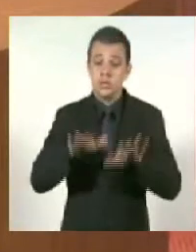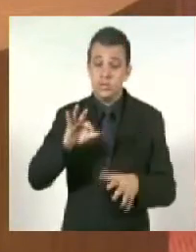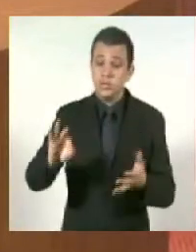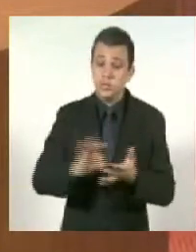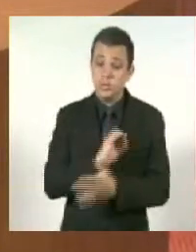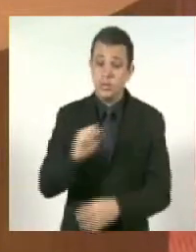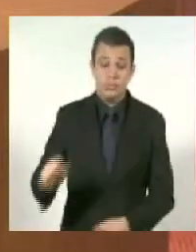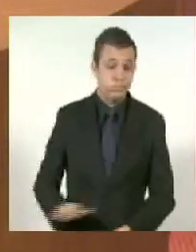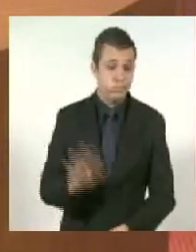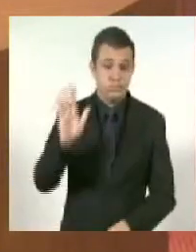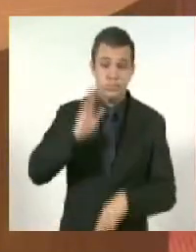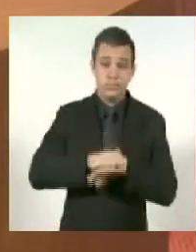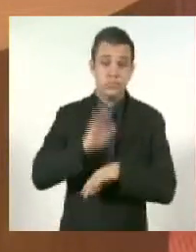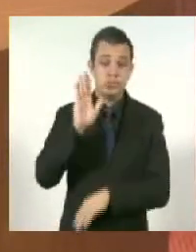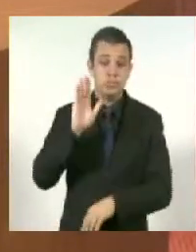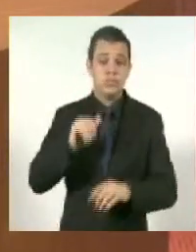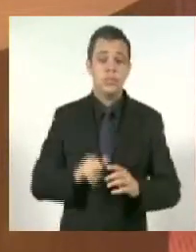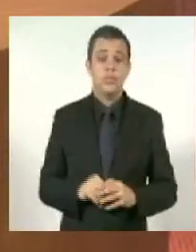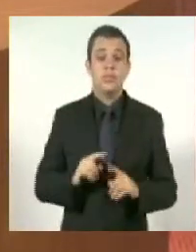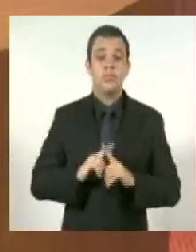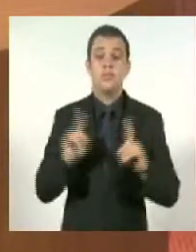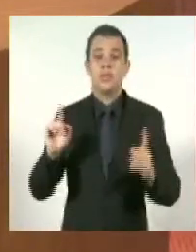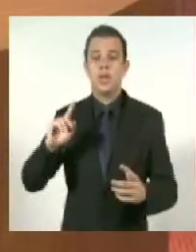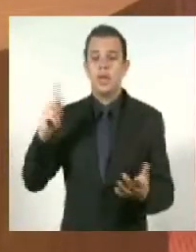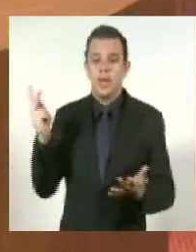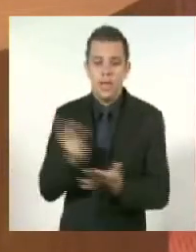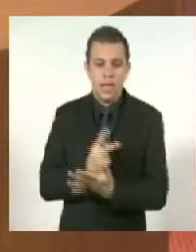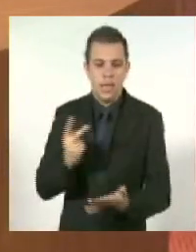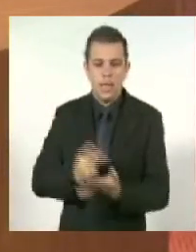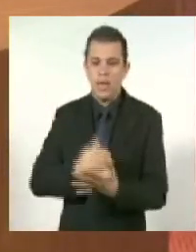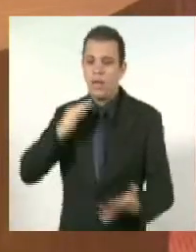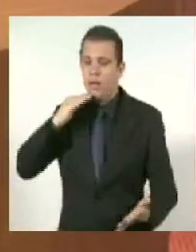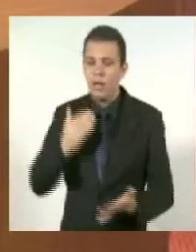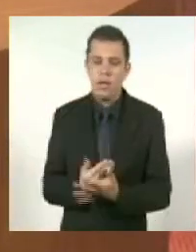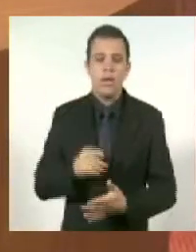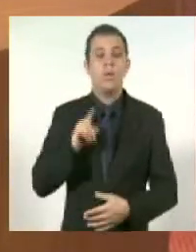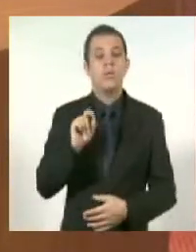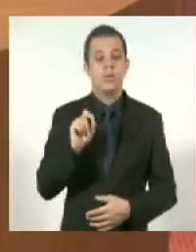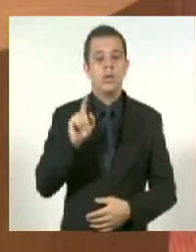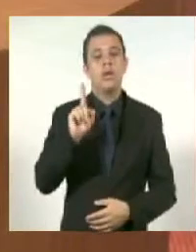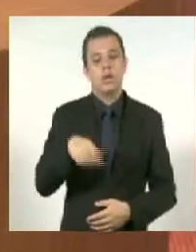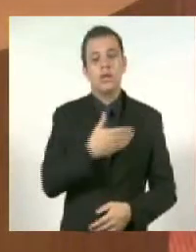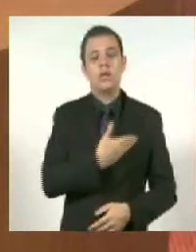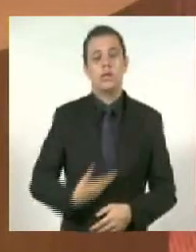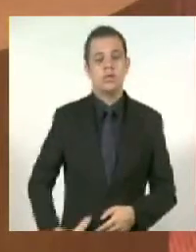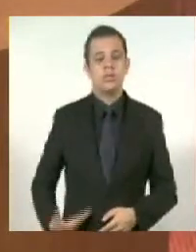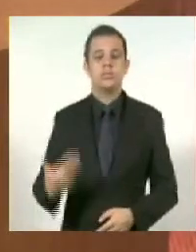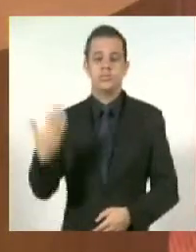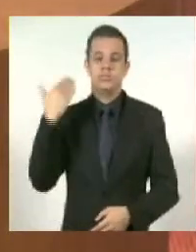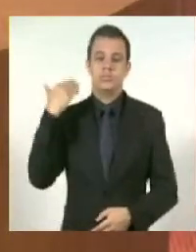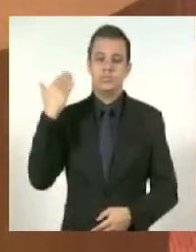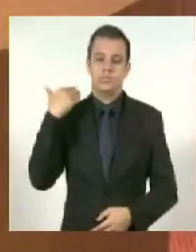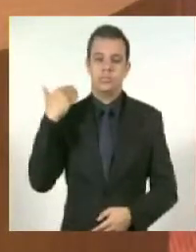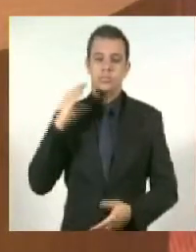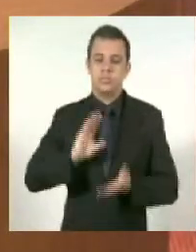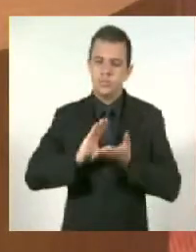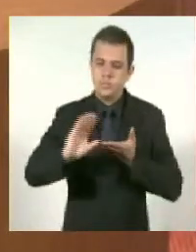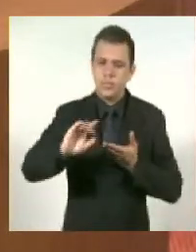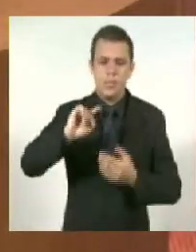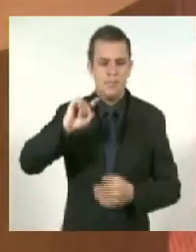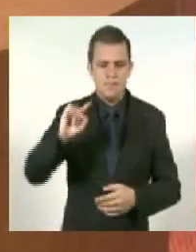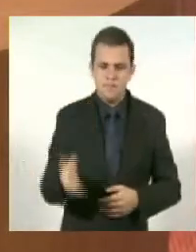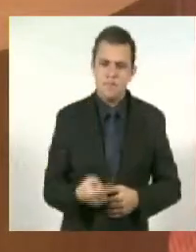elevados. Agora, escândalo é o que aconteceu no governo anterior, quando milhões eram repassados